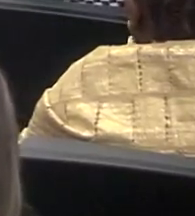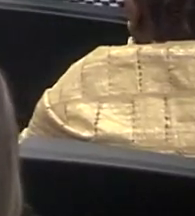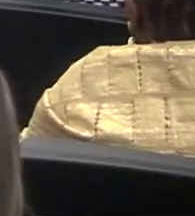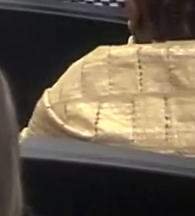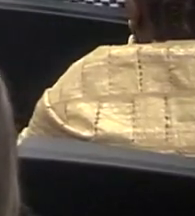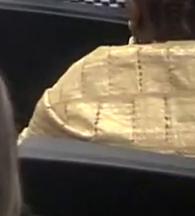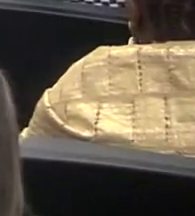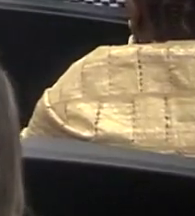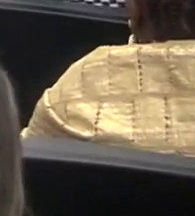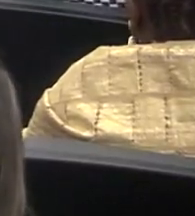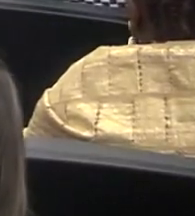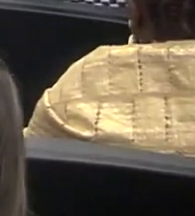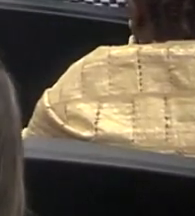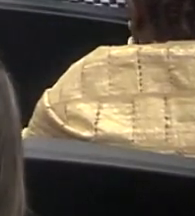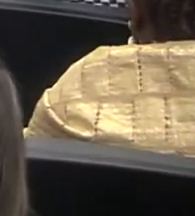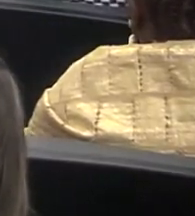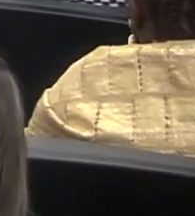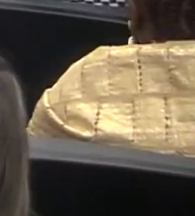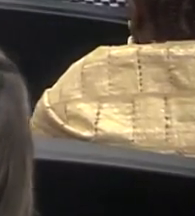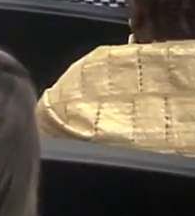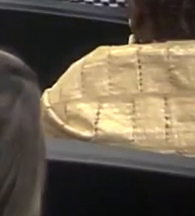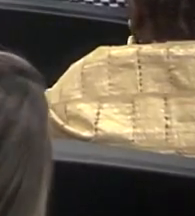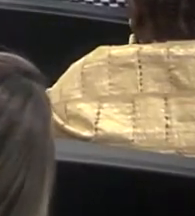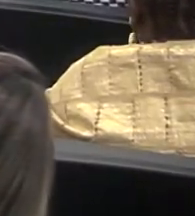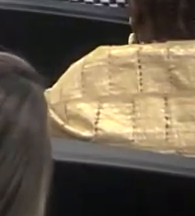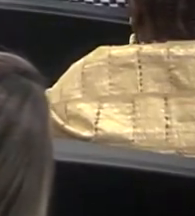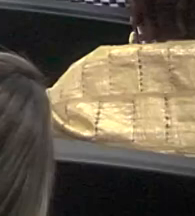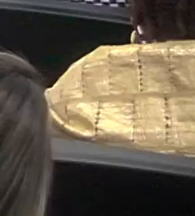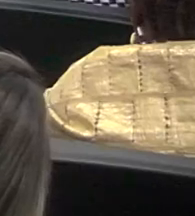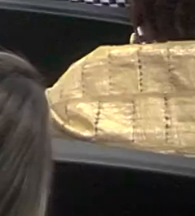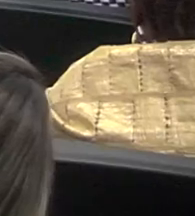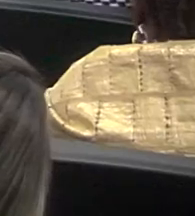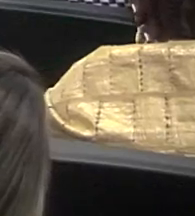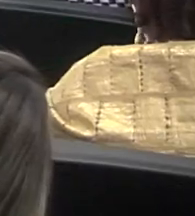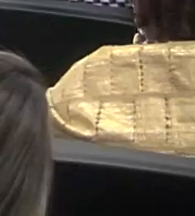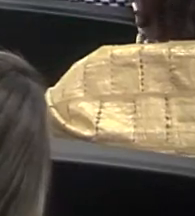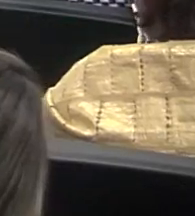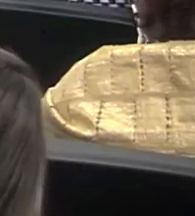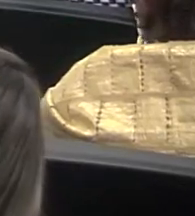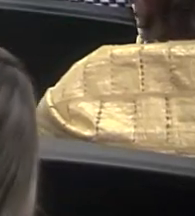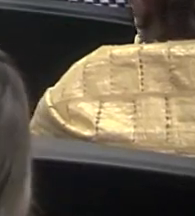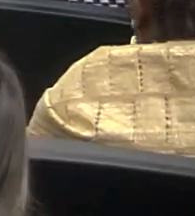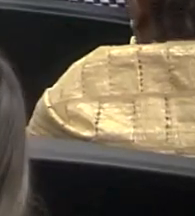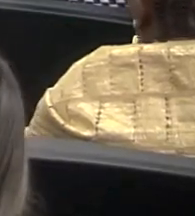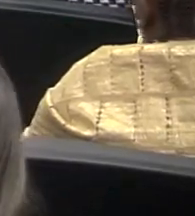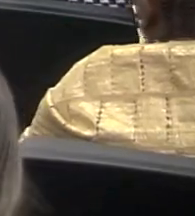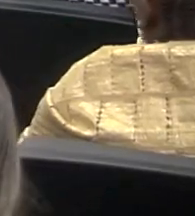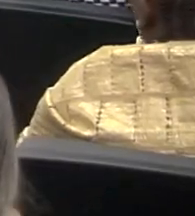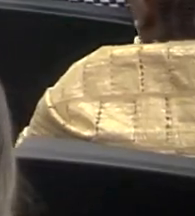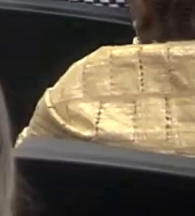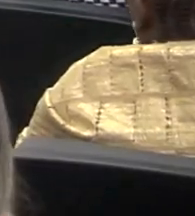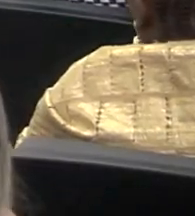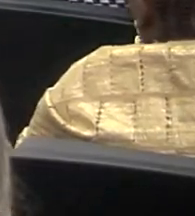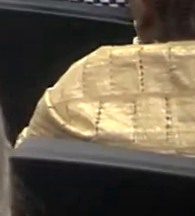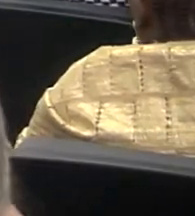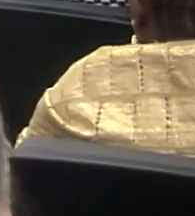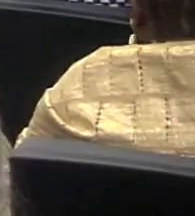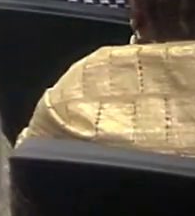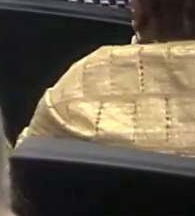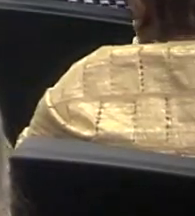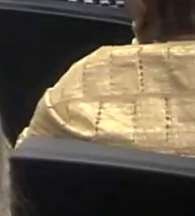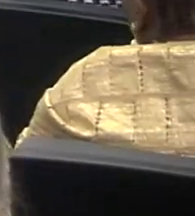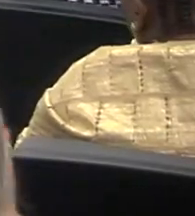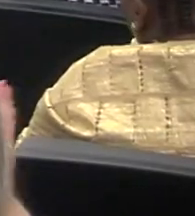iboru ibotiche. Ire, ire, omo, ire, orumila la, ire. Ire, ire, owo, ire,